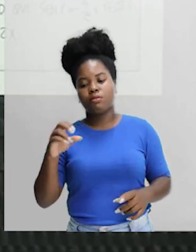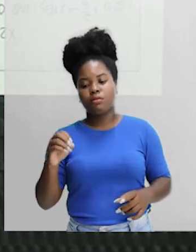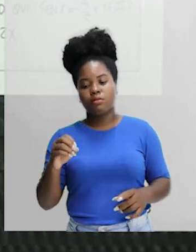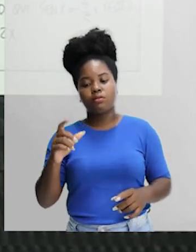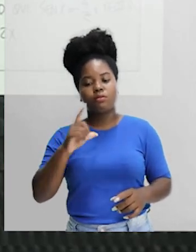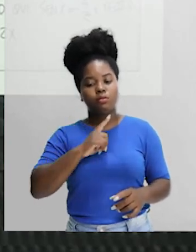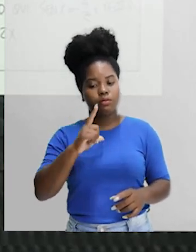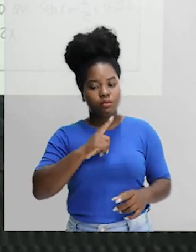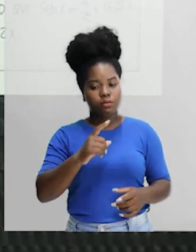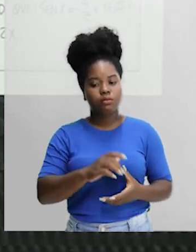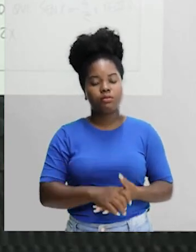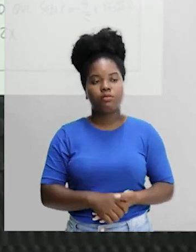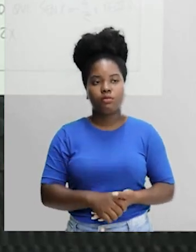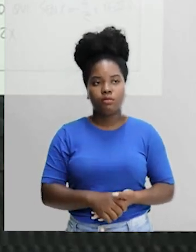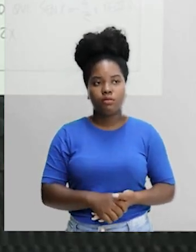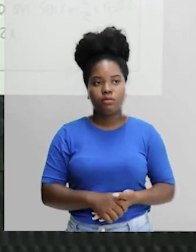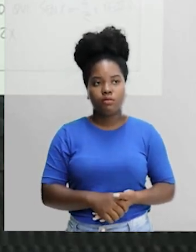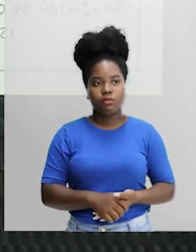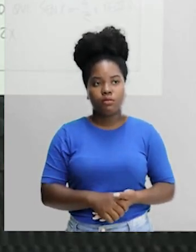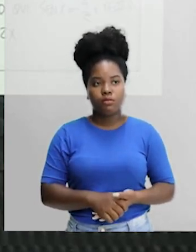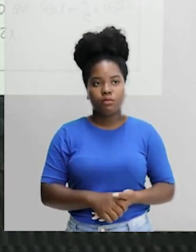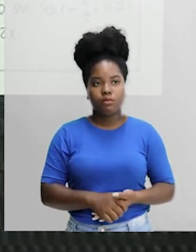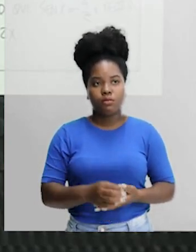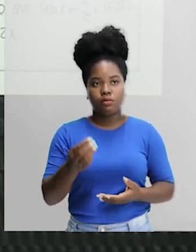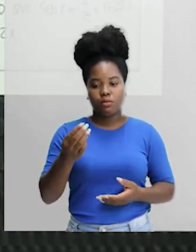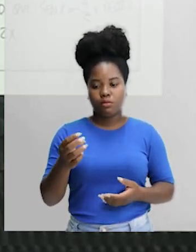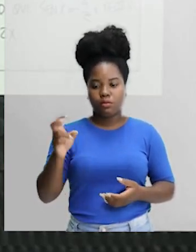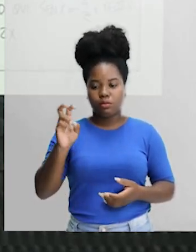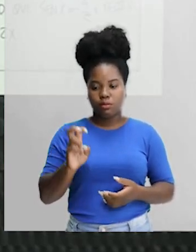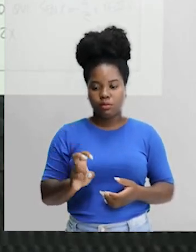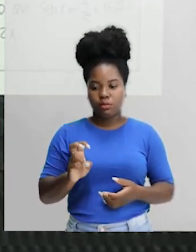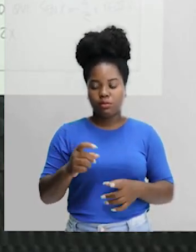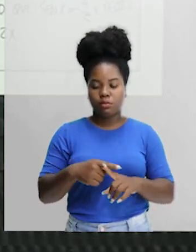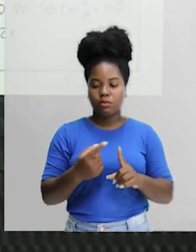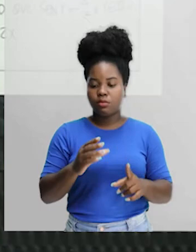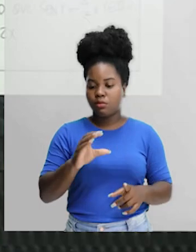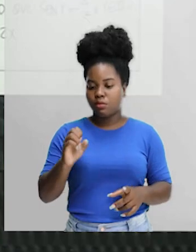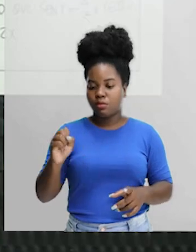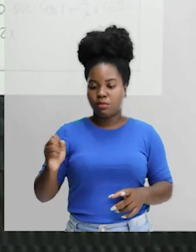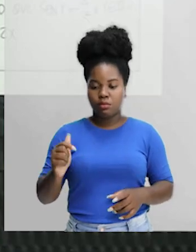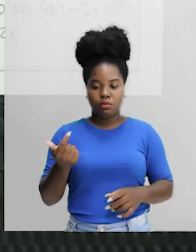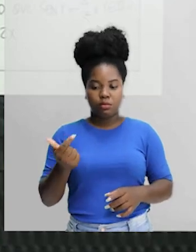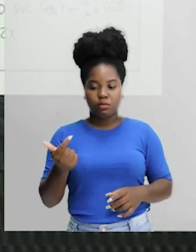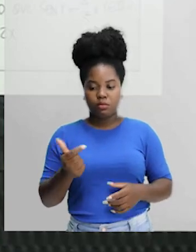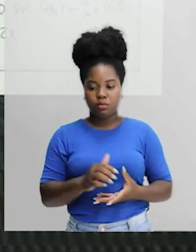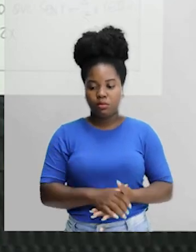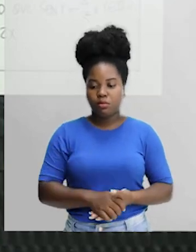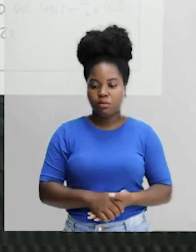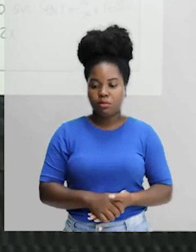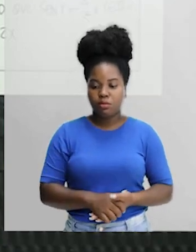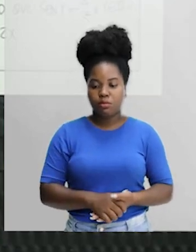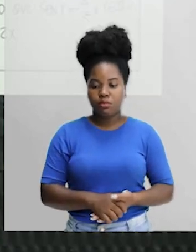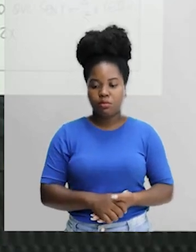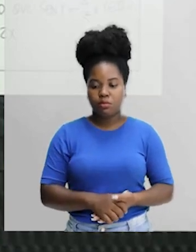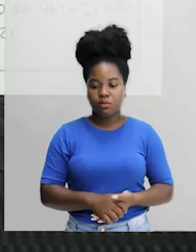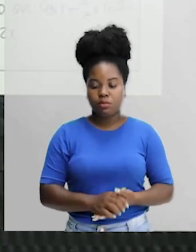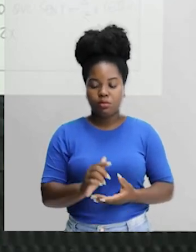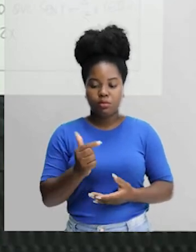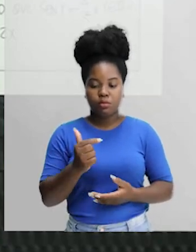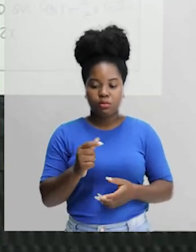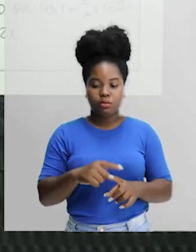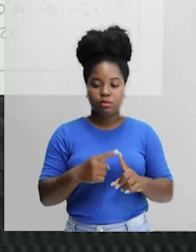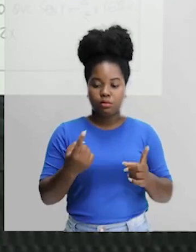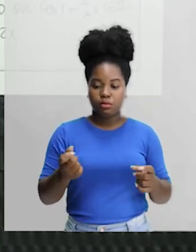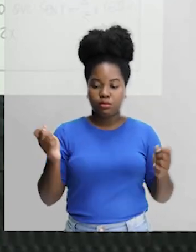eu tenho. O seno de x ele me deu, que é 3/5. Mas o cosseno de x eu não tenho. Olha, turma, eu não tenho, mas eu